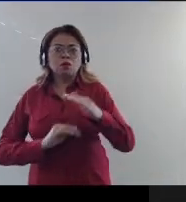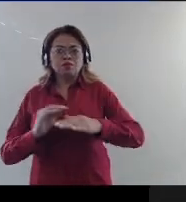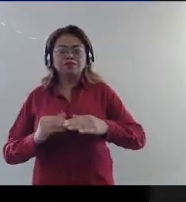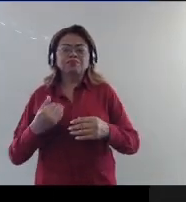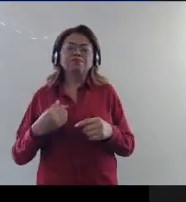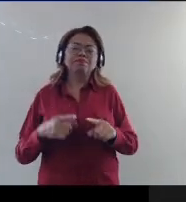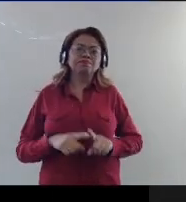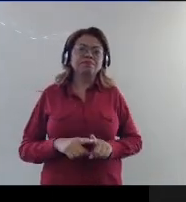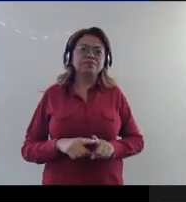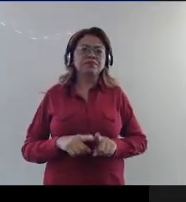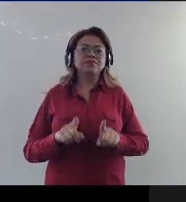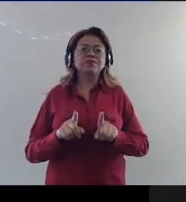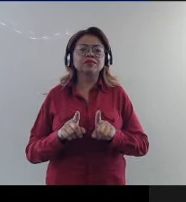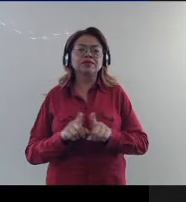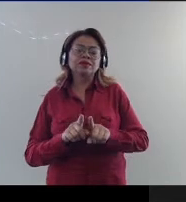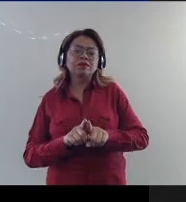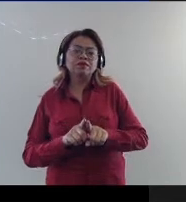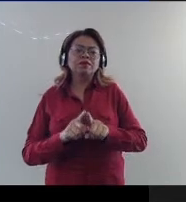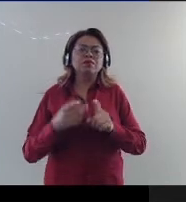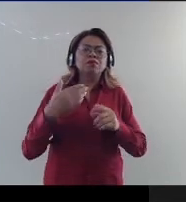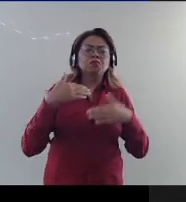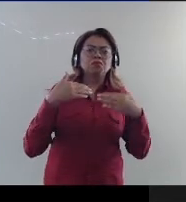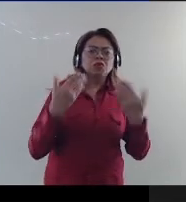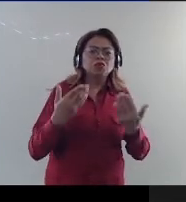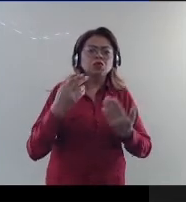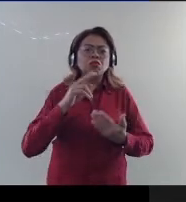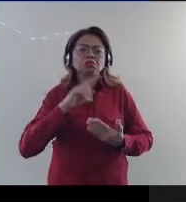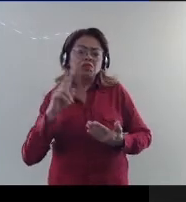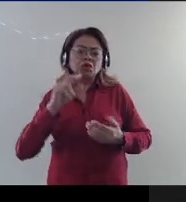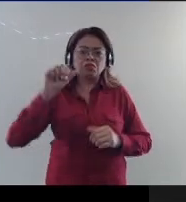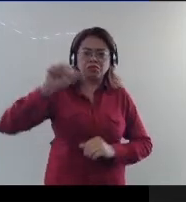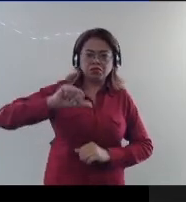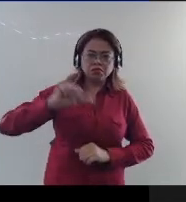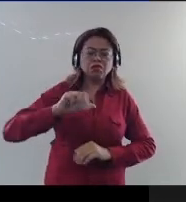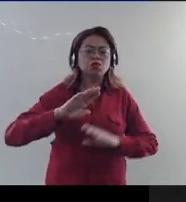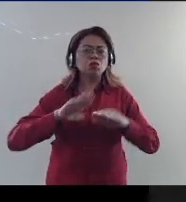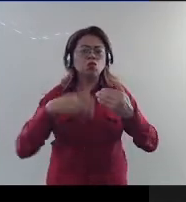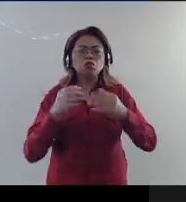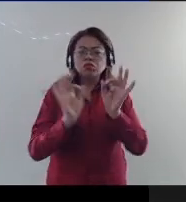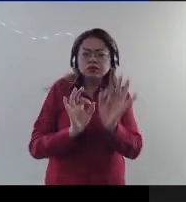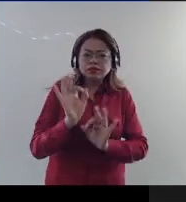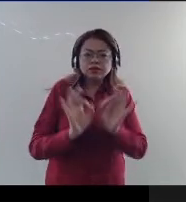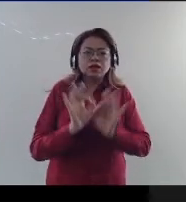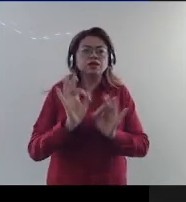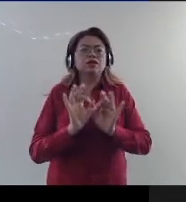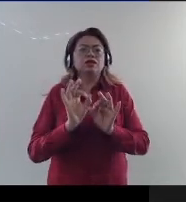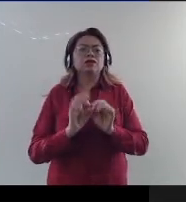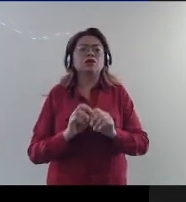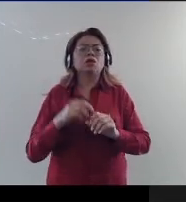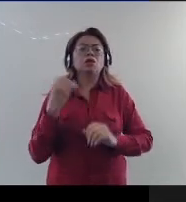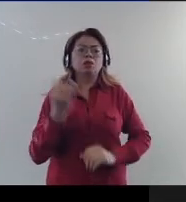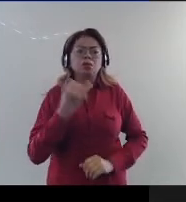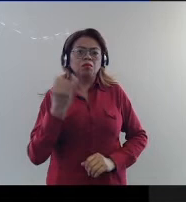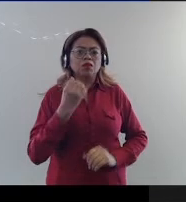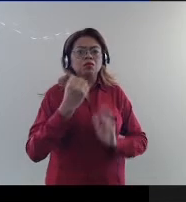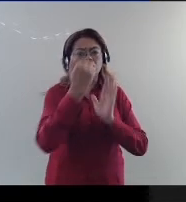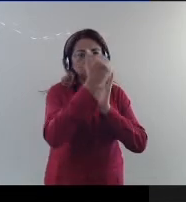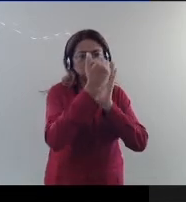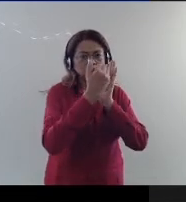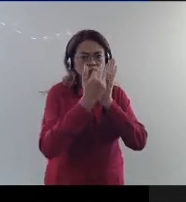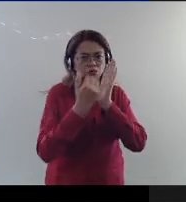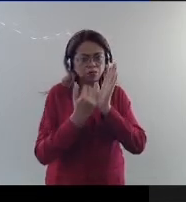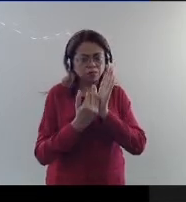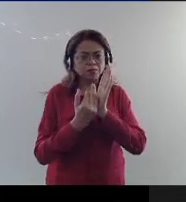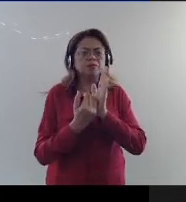aí entra no protesto, negativação, outras estratégias, né? Então, tudo isso baseado em ciência de dados. E esse aqui é um